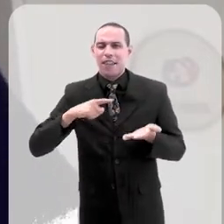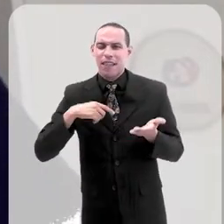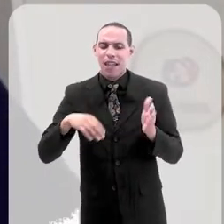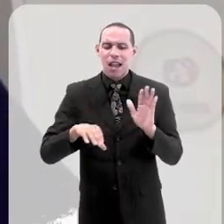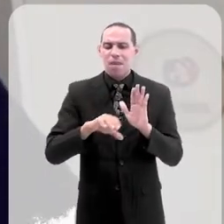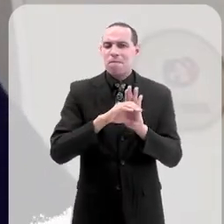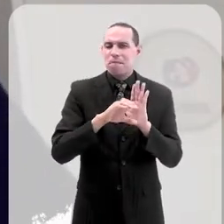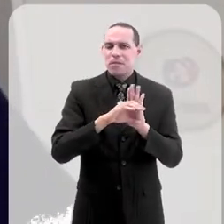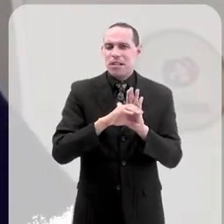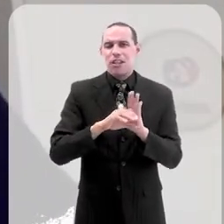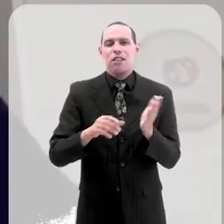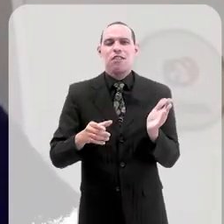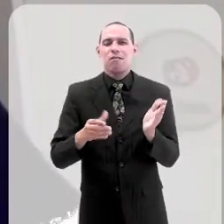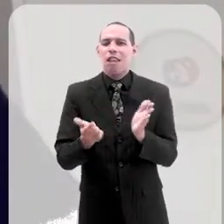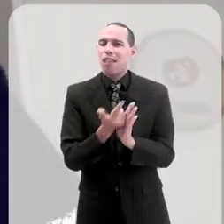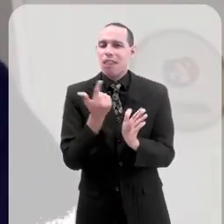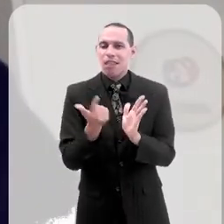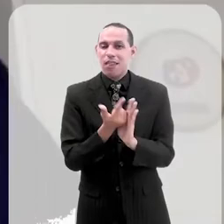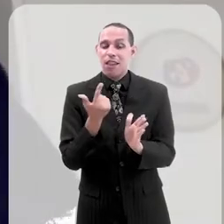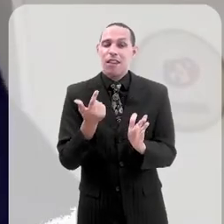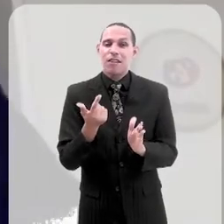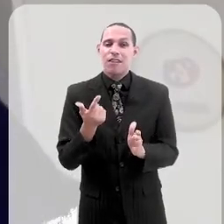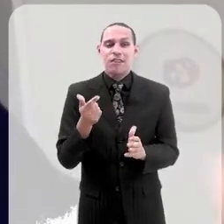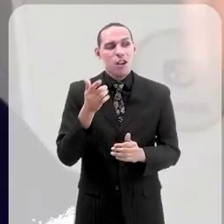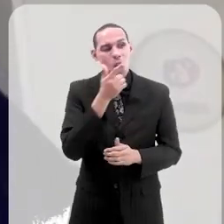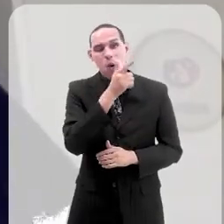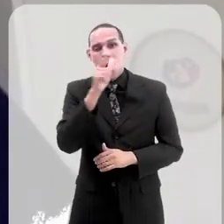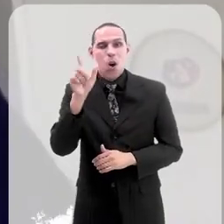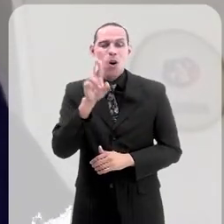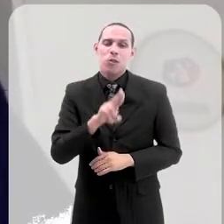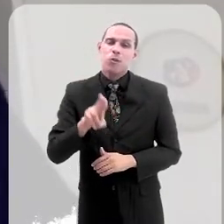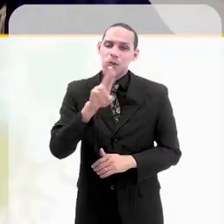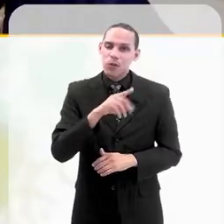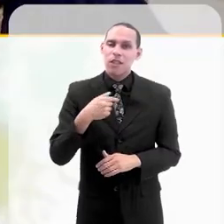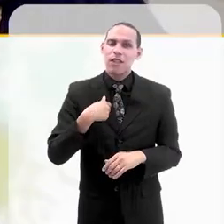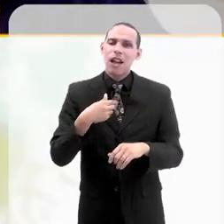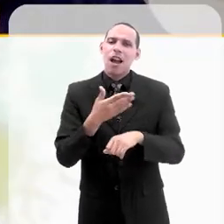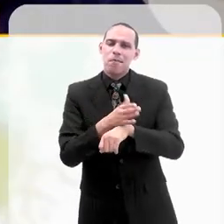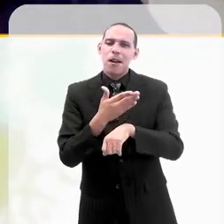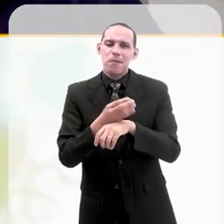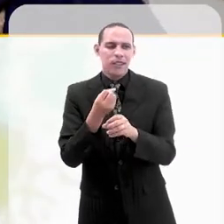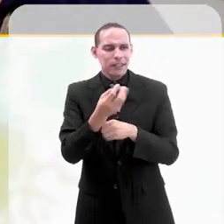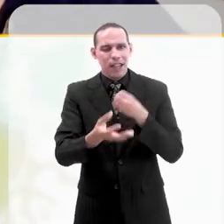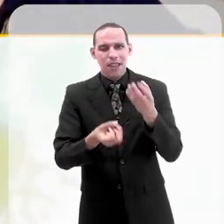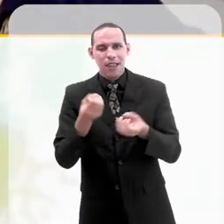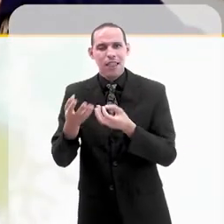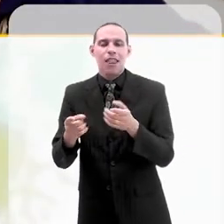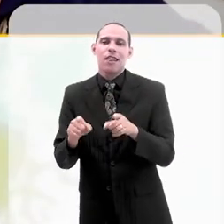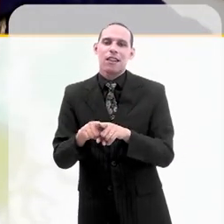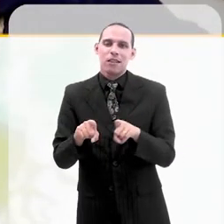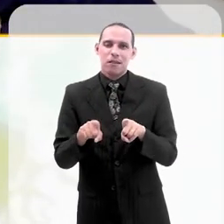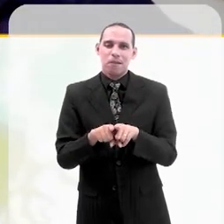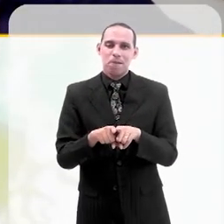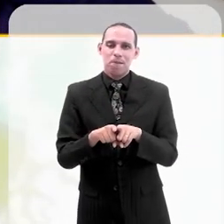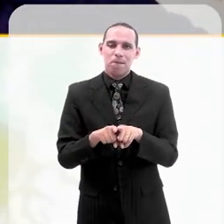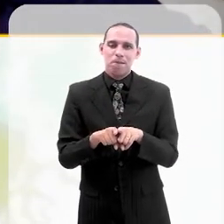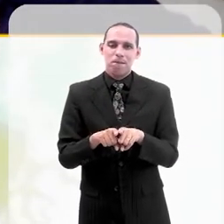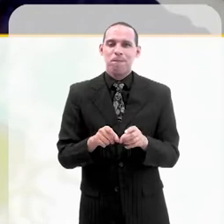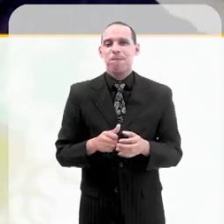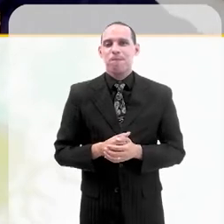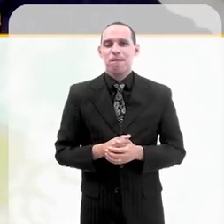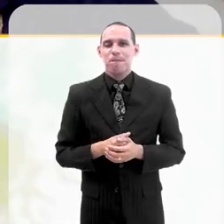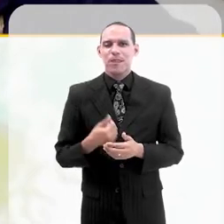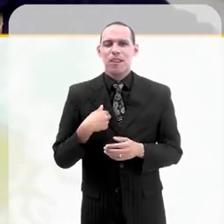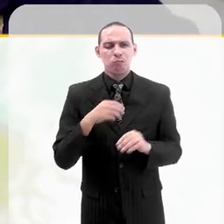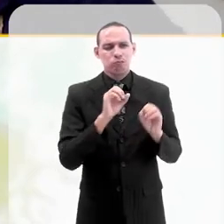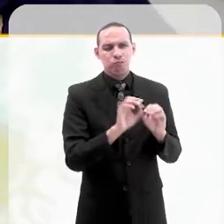ele tem sido utilizado. Eu já fiz, tem muita capacitação também, né? Já fiz, dei muita capacitação,